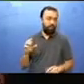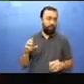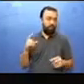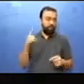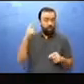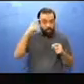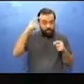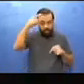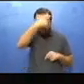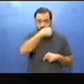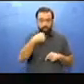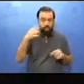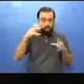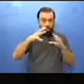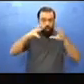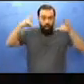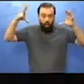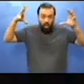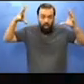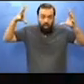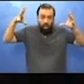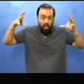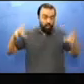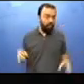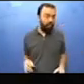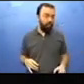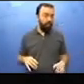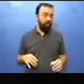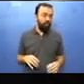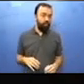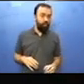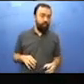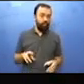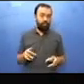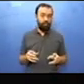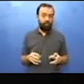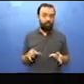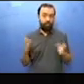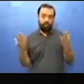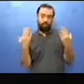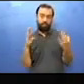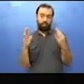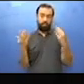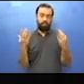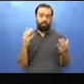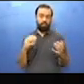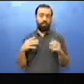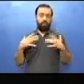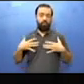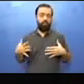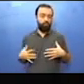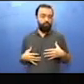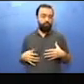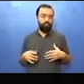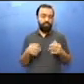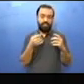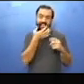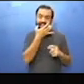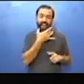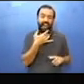esse nome justamente porque ela tem uma cabeça muito grande em comparação com o seu corpo e também porque ela tem uma mandíbula,